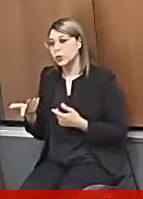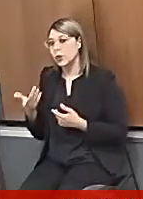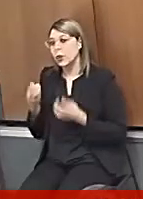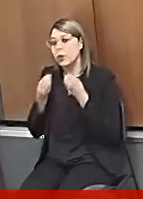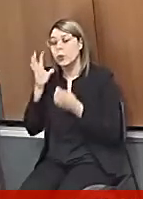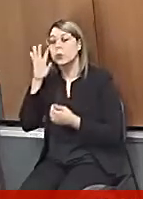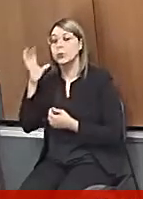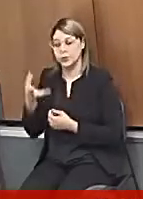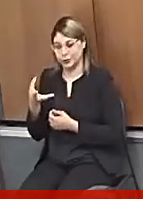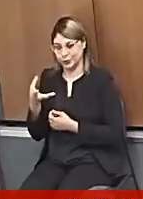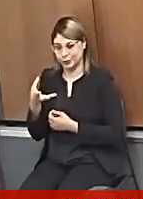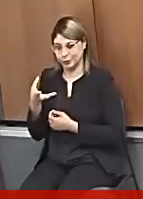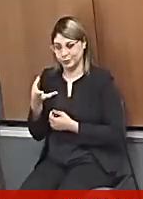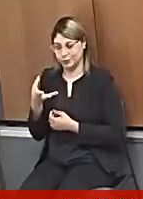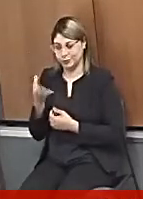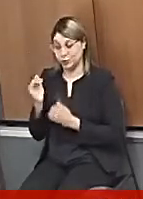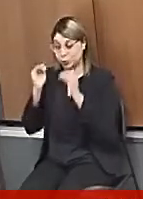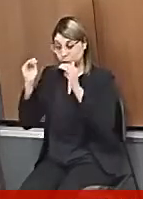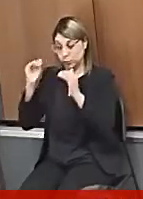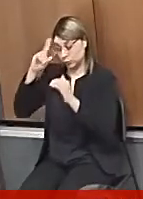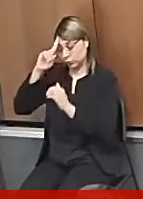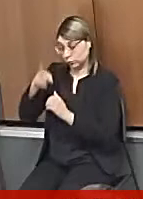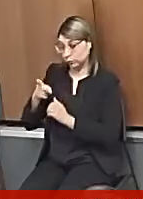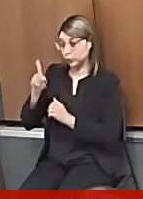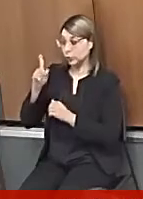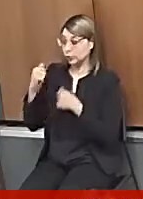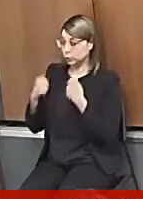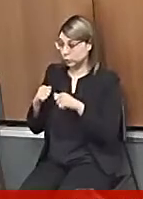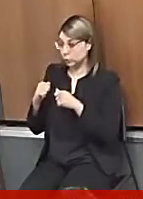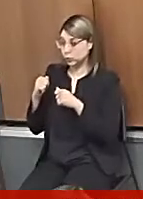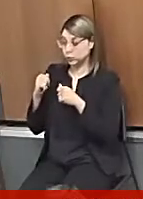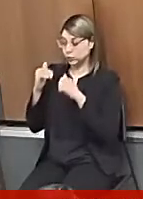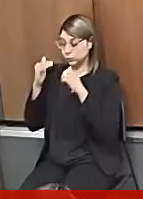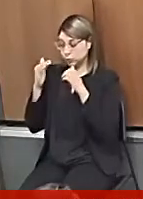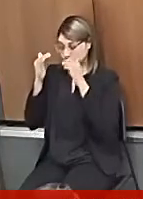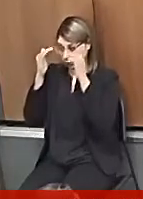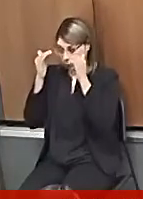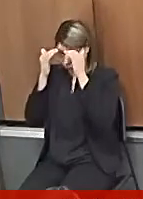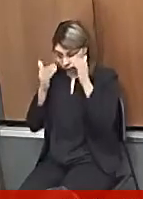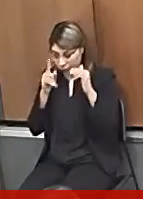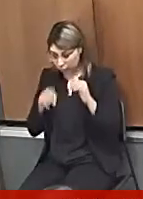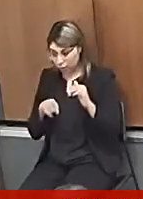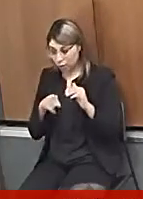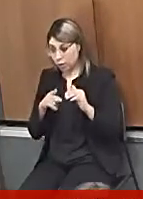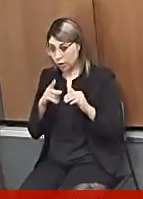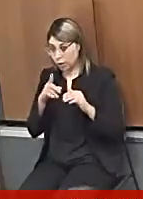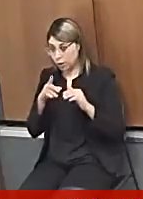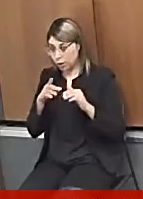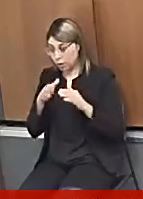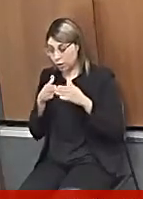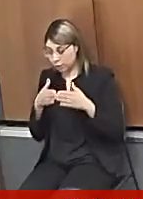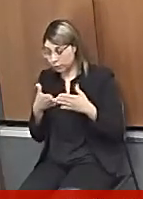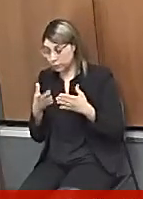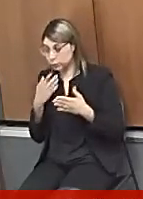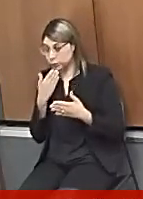decisão é o supremo determinou que se considerasse o preenchimento dos requisitos na data do julgamento e até nisso foi